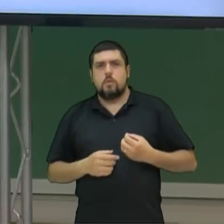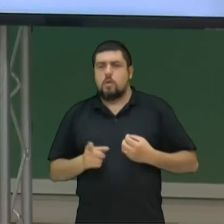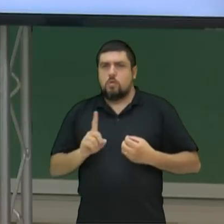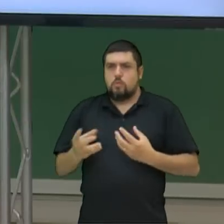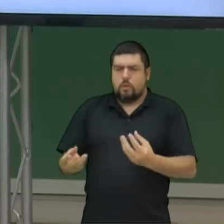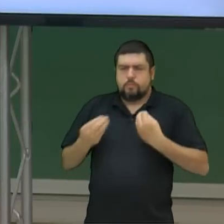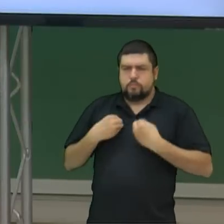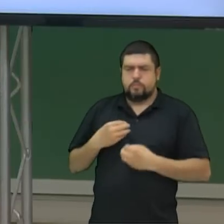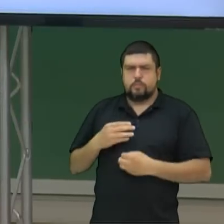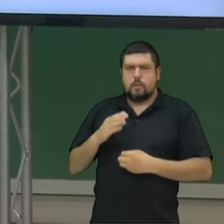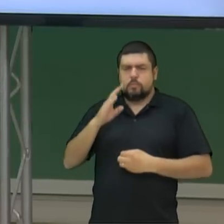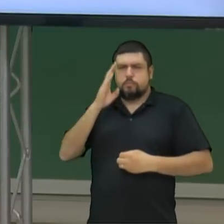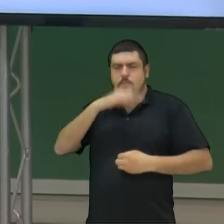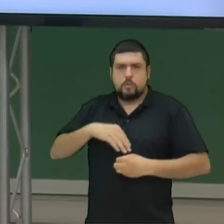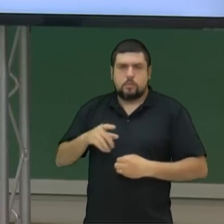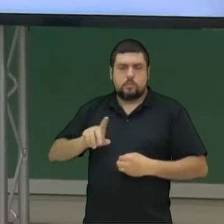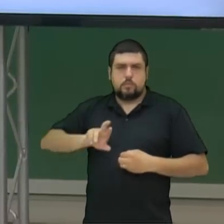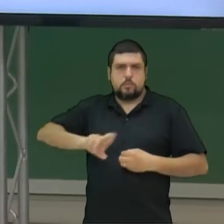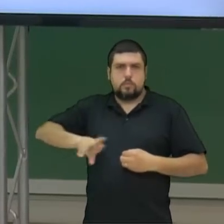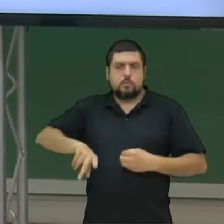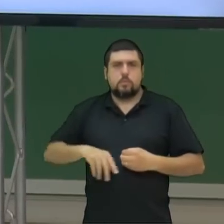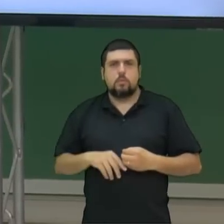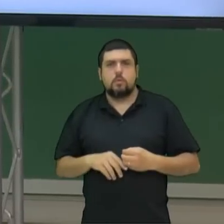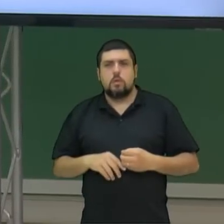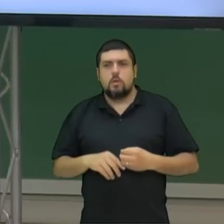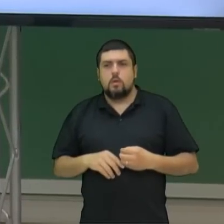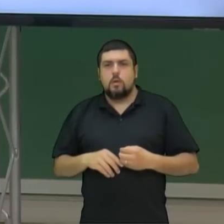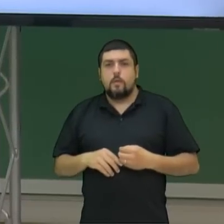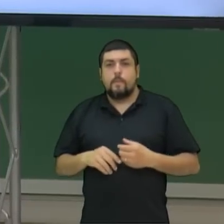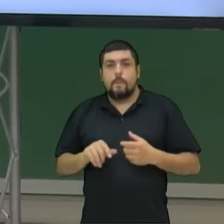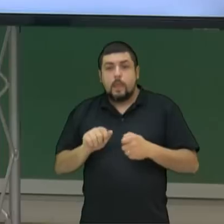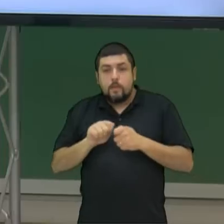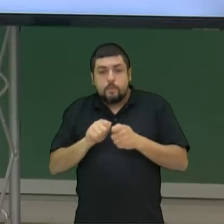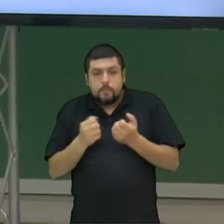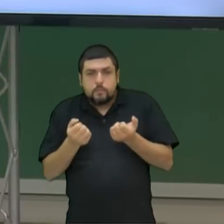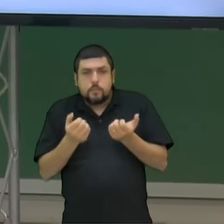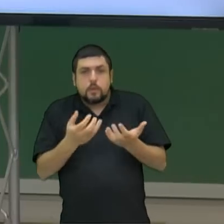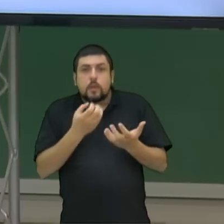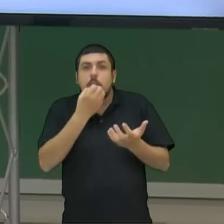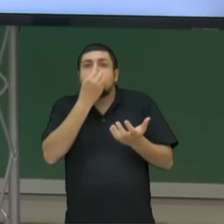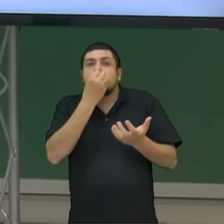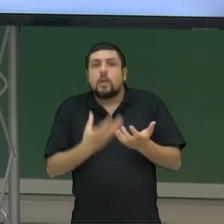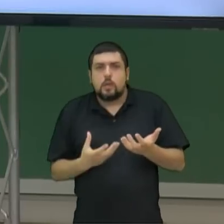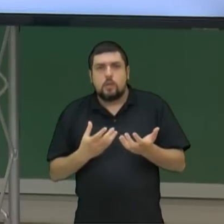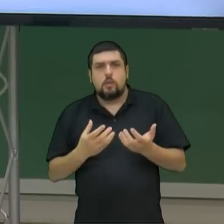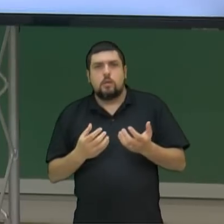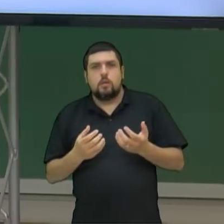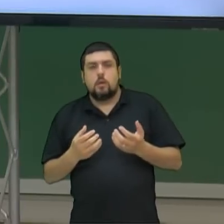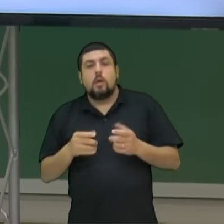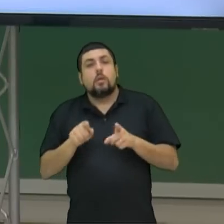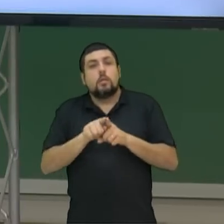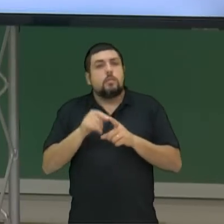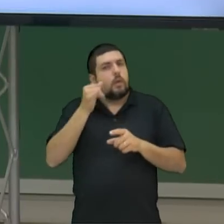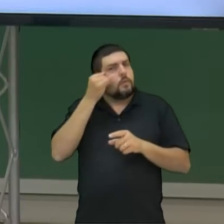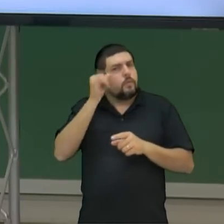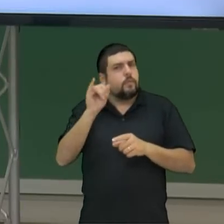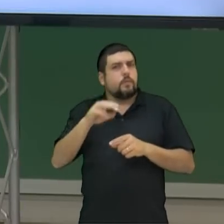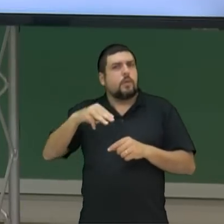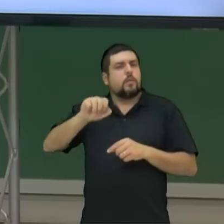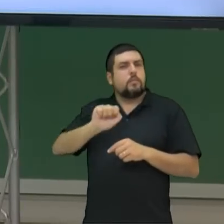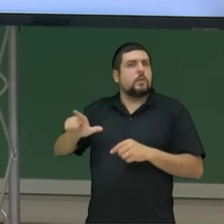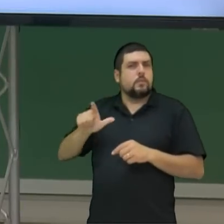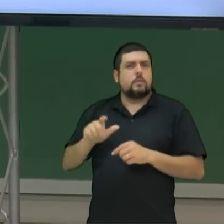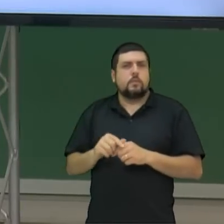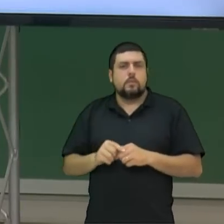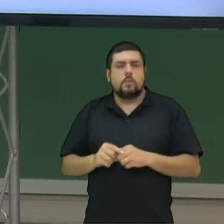que parece a mesma coisa, mas não é. O fazer o bem não significa não fazer o mal. Não fazer o mal também não significa fazer o bem, né?